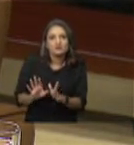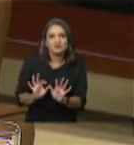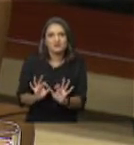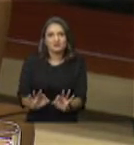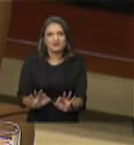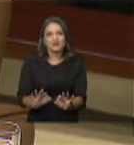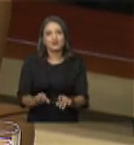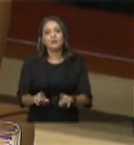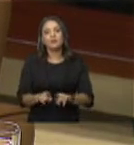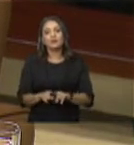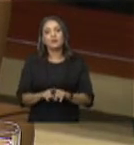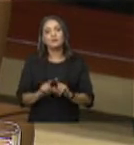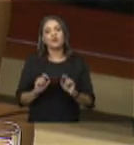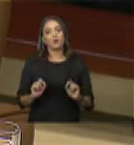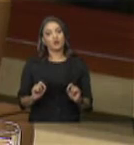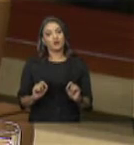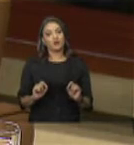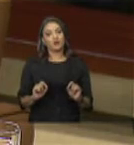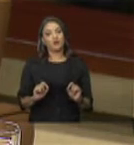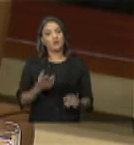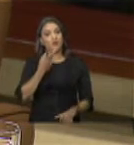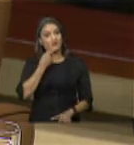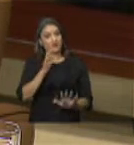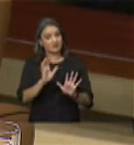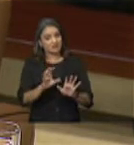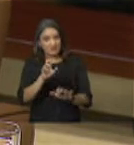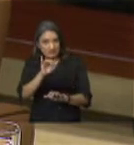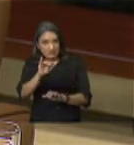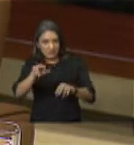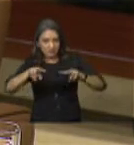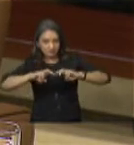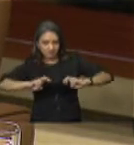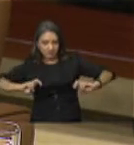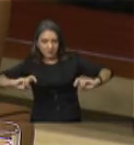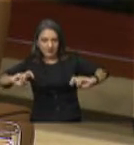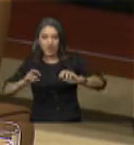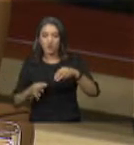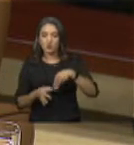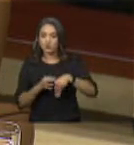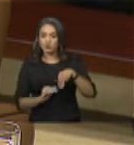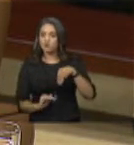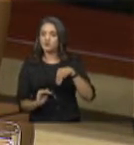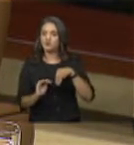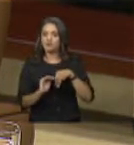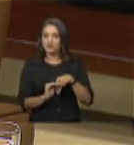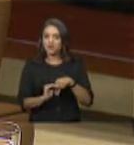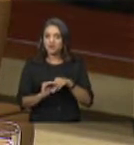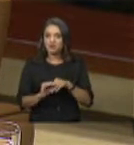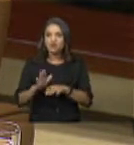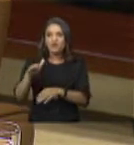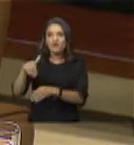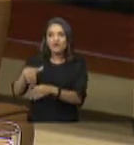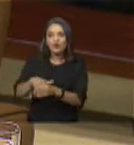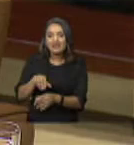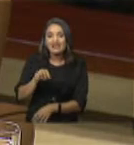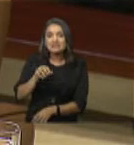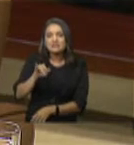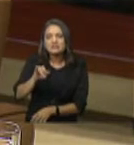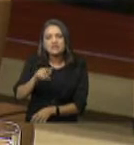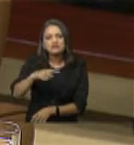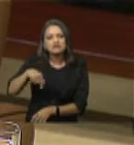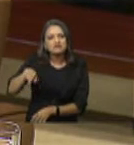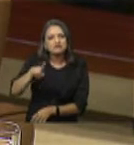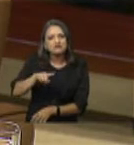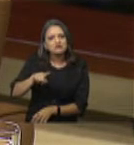é indico esta direção se o colegial eventualmente ao votar compreender